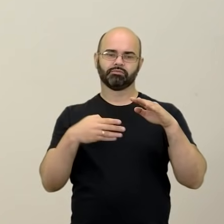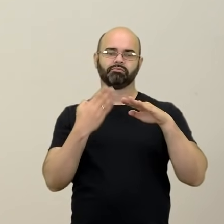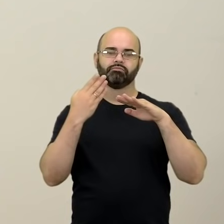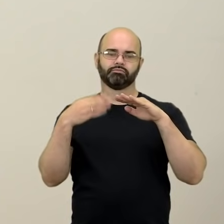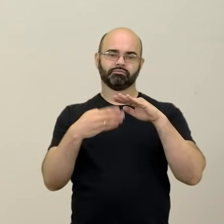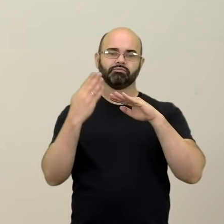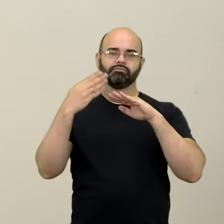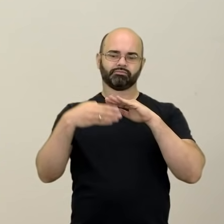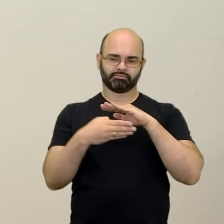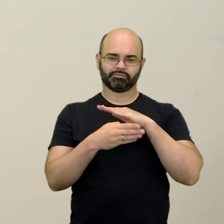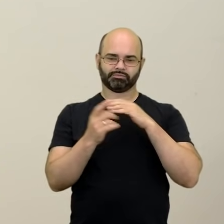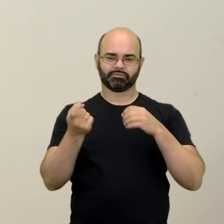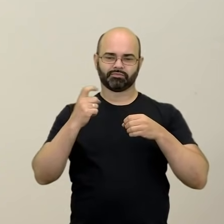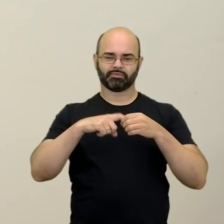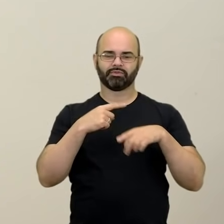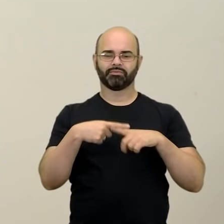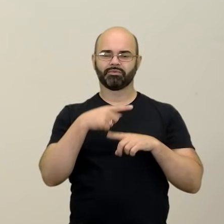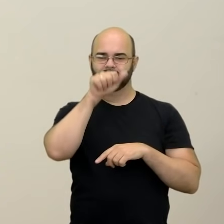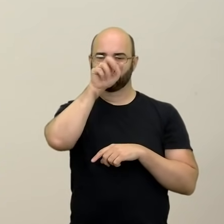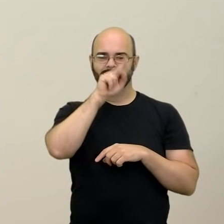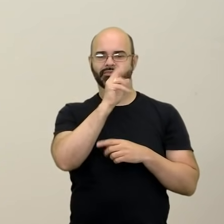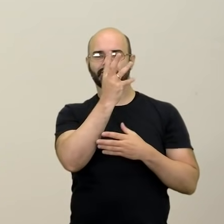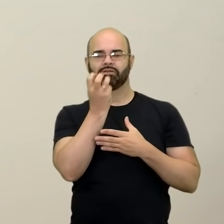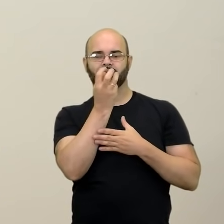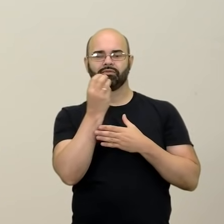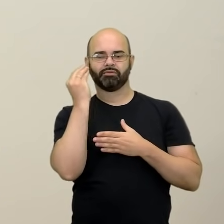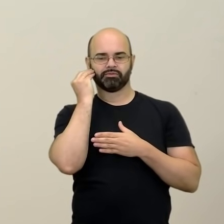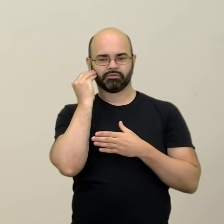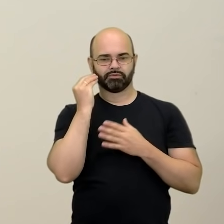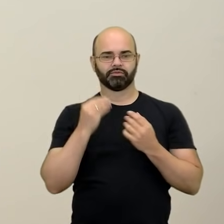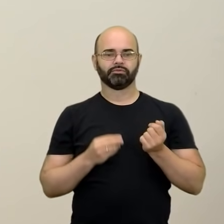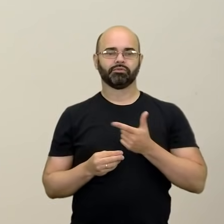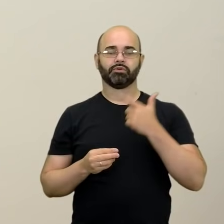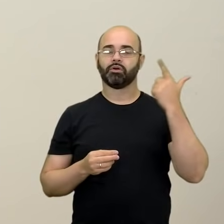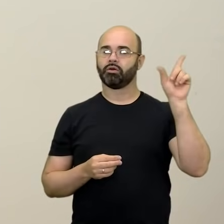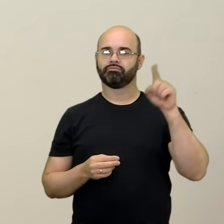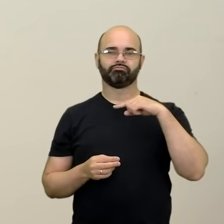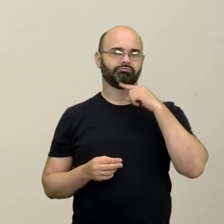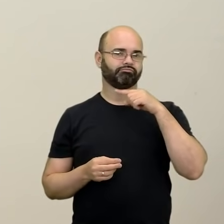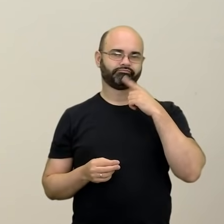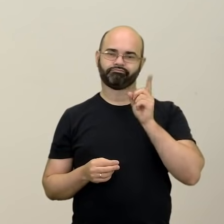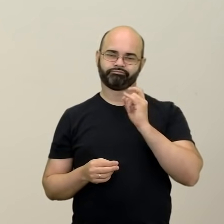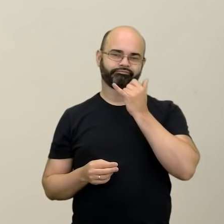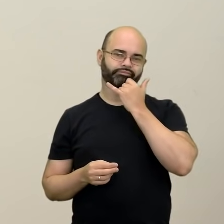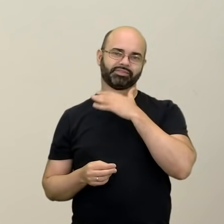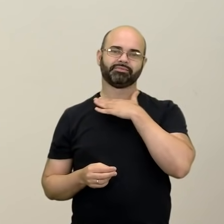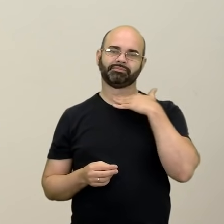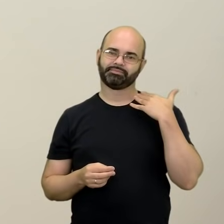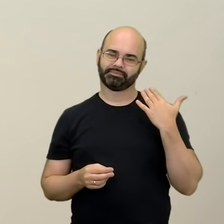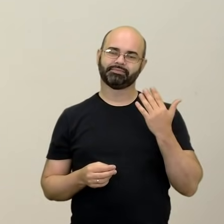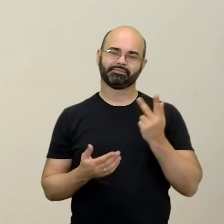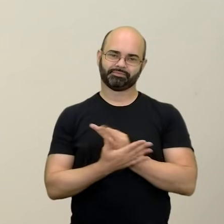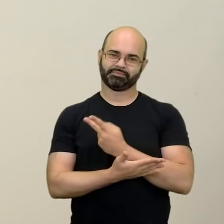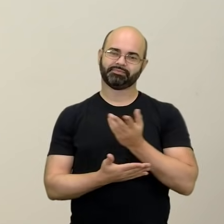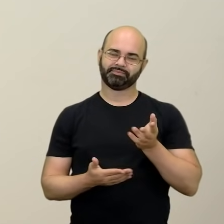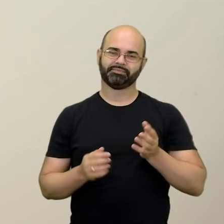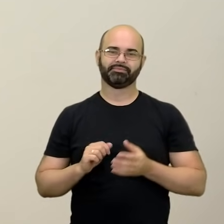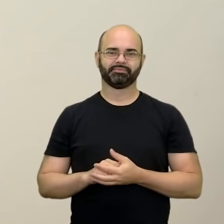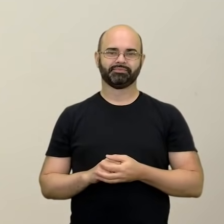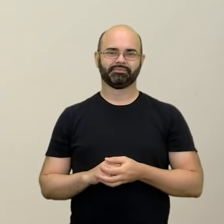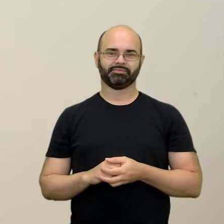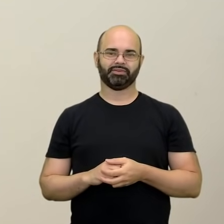né então ele mas você é uma adaptação que ele tem outro já não vão conseguir fazer isso e acaba morrendo com o tempo tá bom